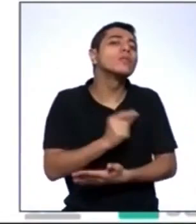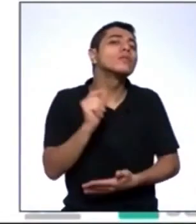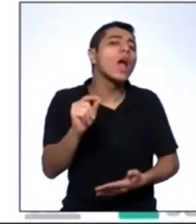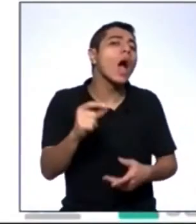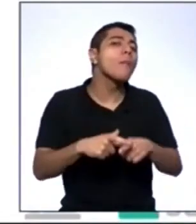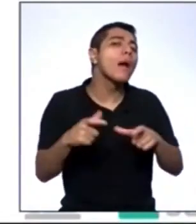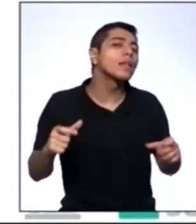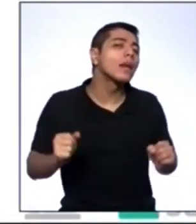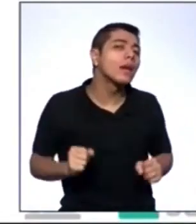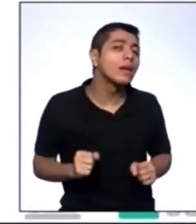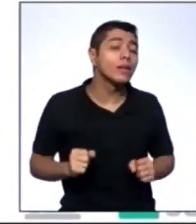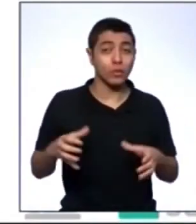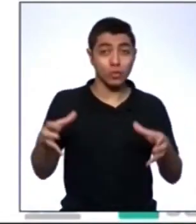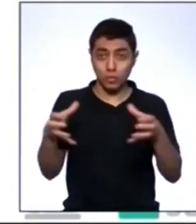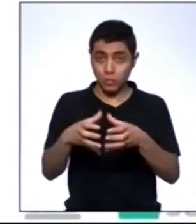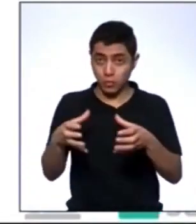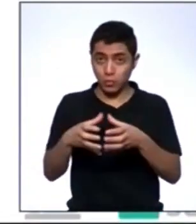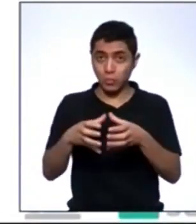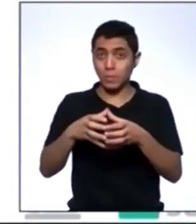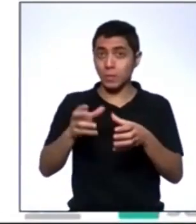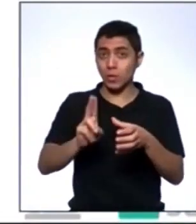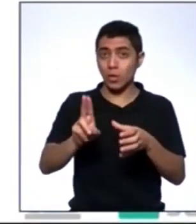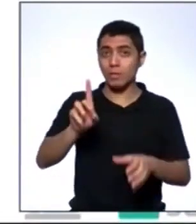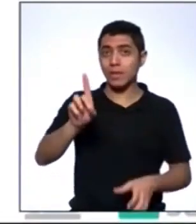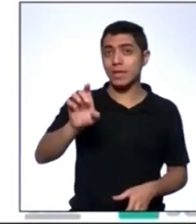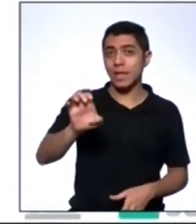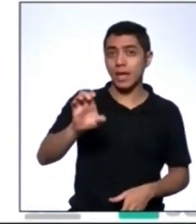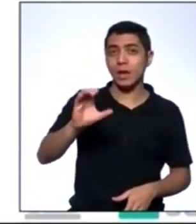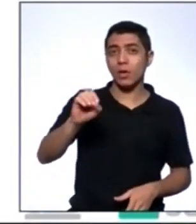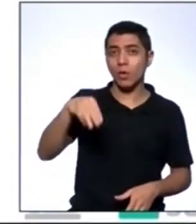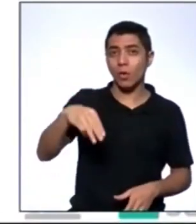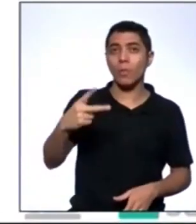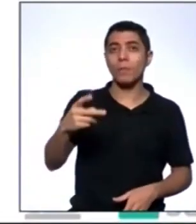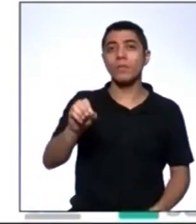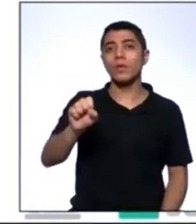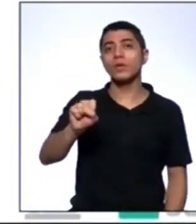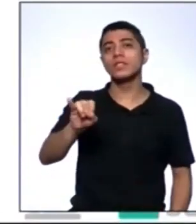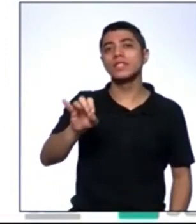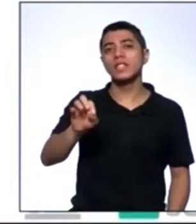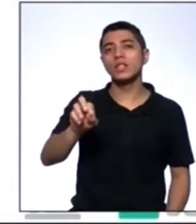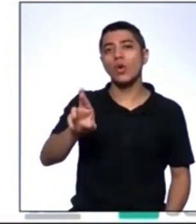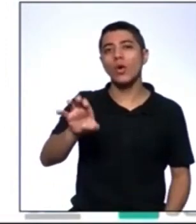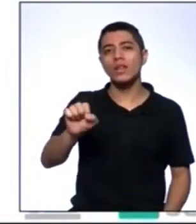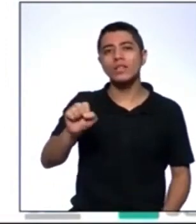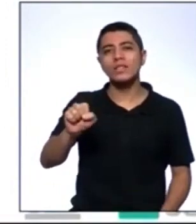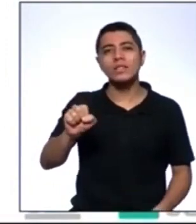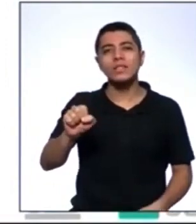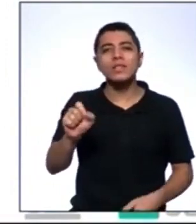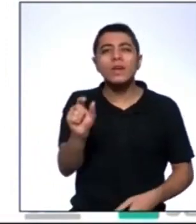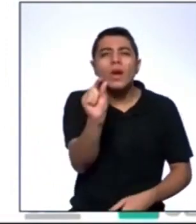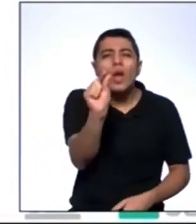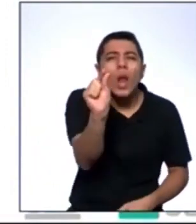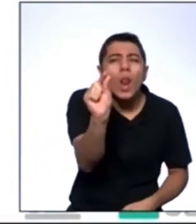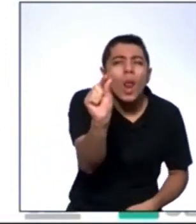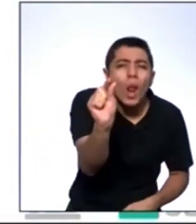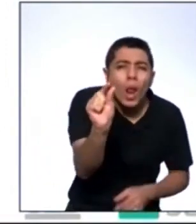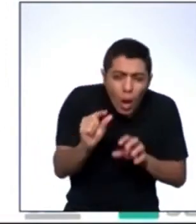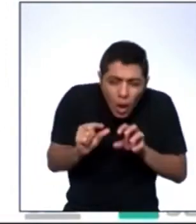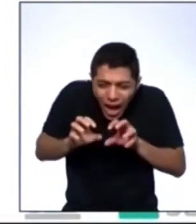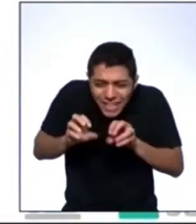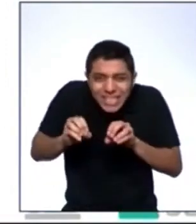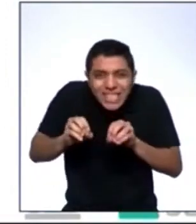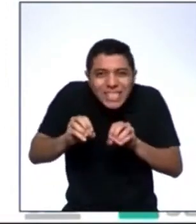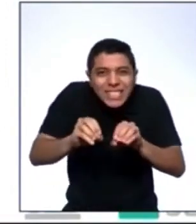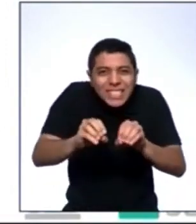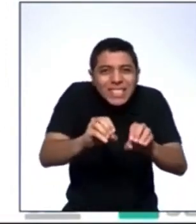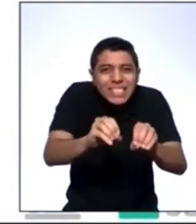decompositores. Os decompositores. E os decompositores, nesse começo, que vão comer essas algas mortas